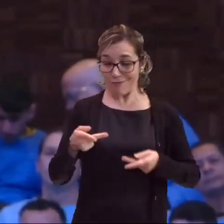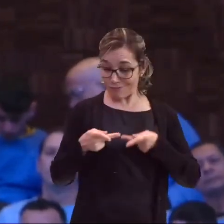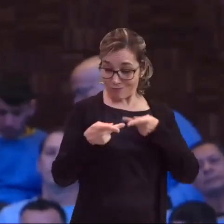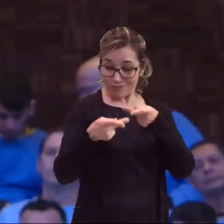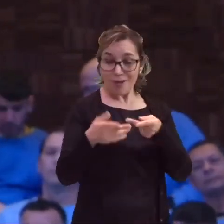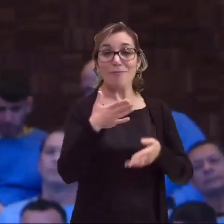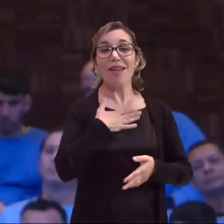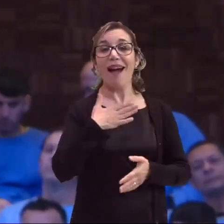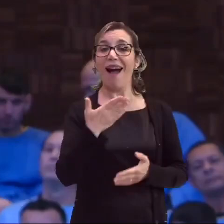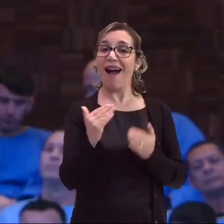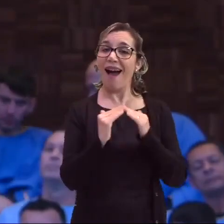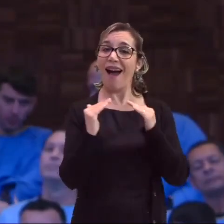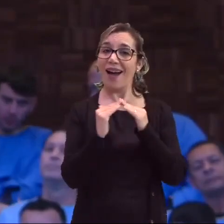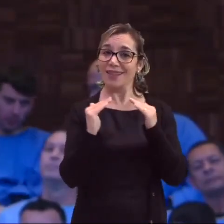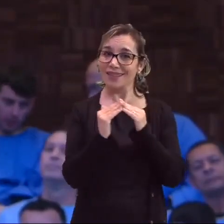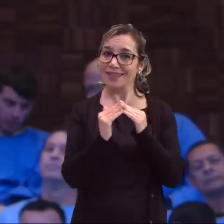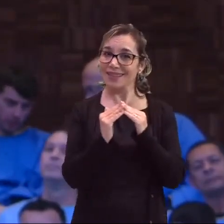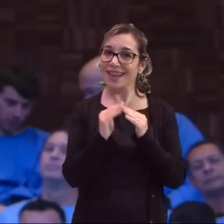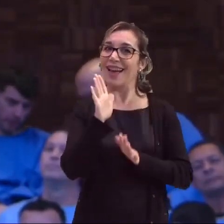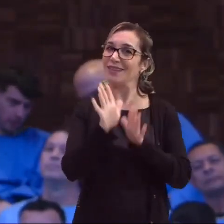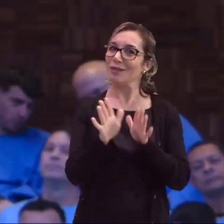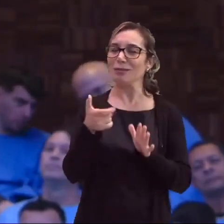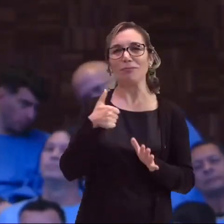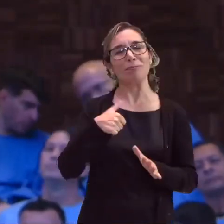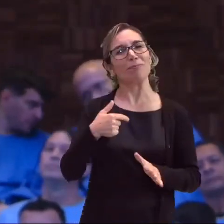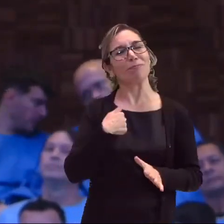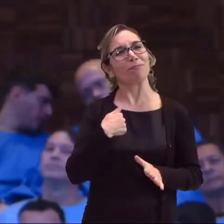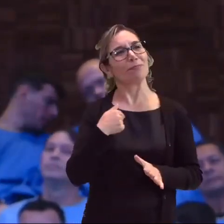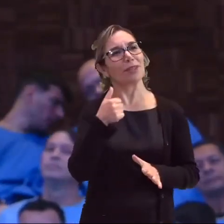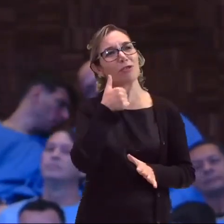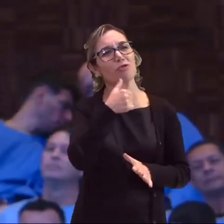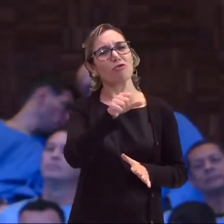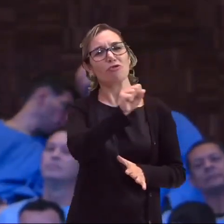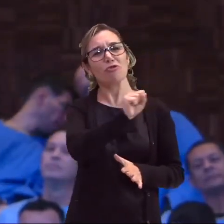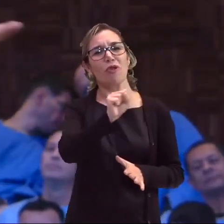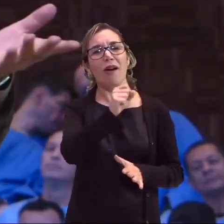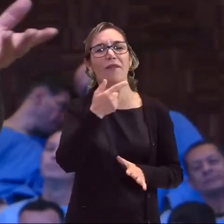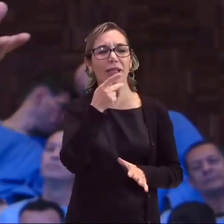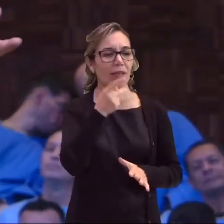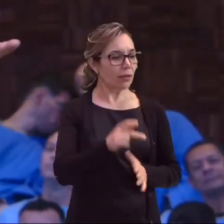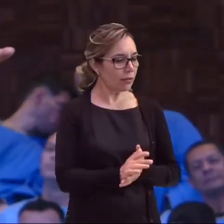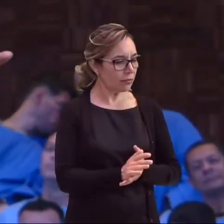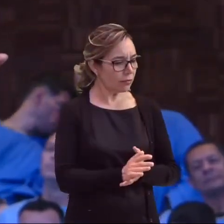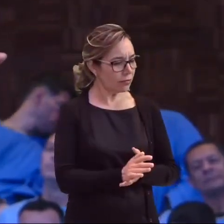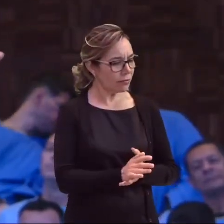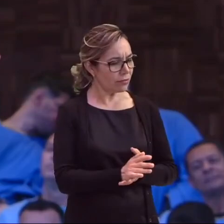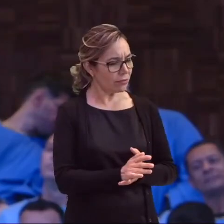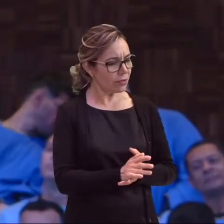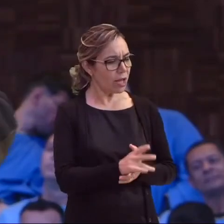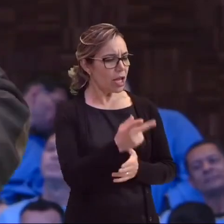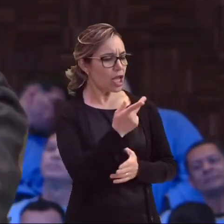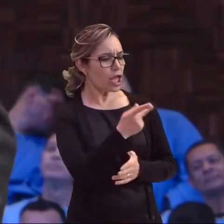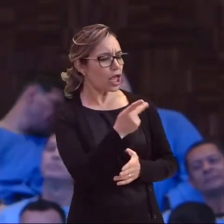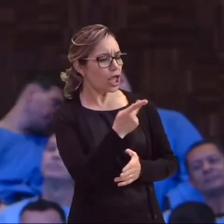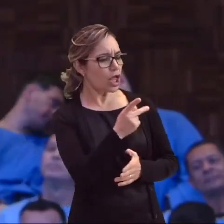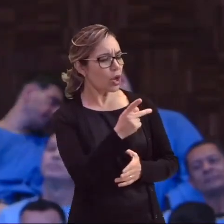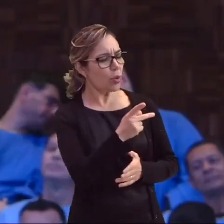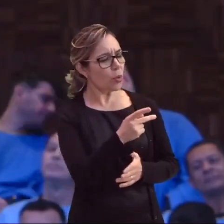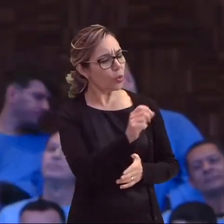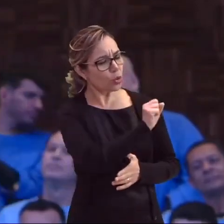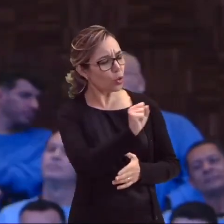e de repente ligava a minha sogra o centro e eu digitar eu não entendia ela